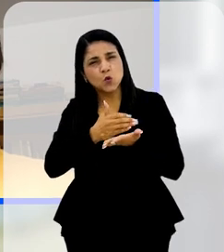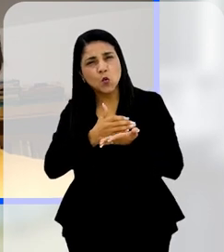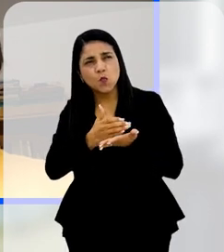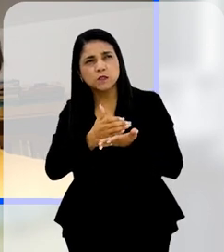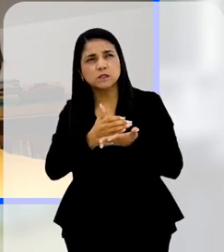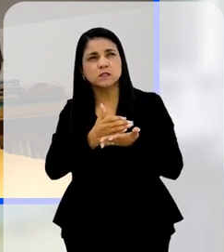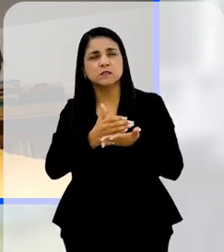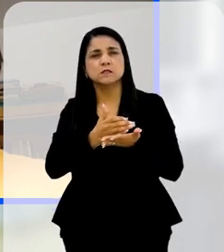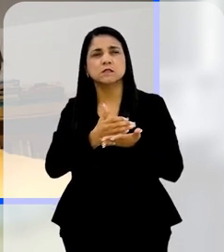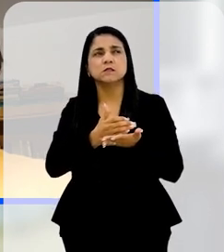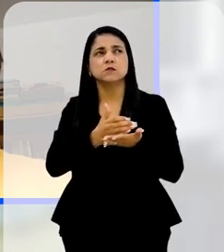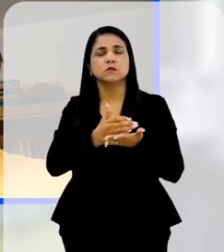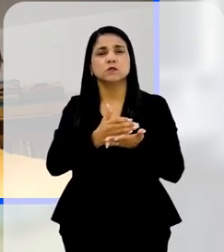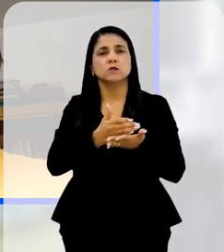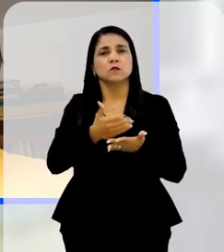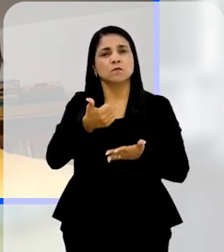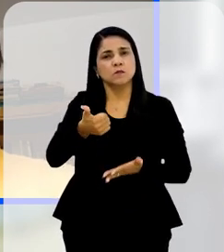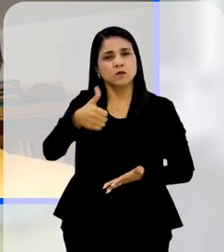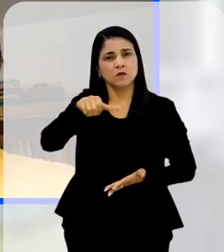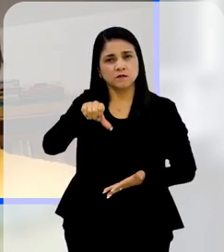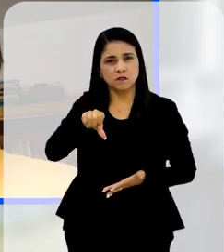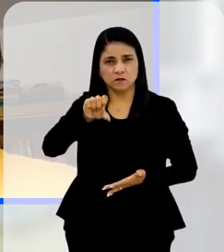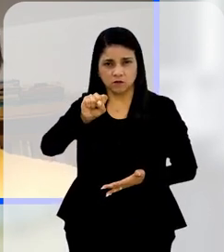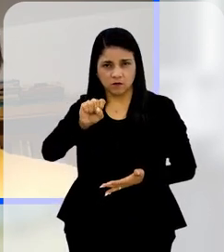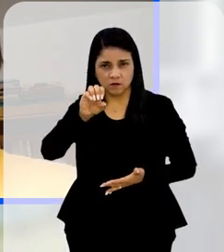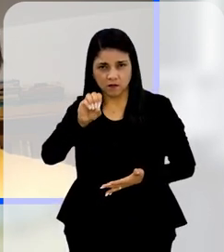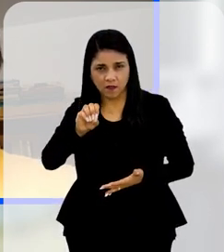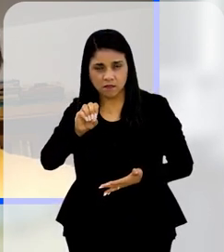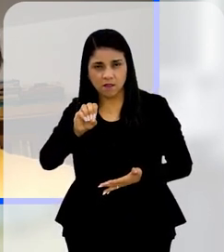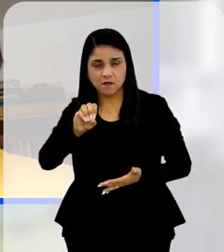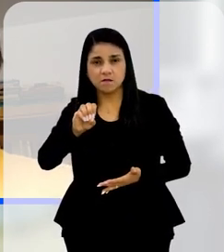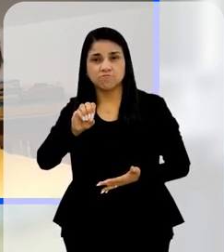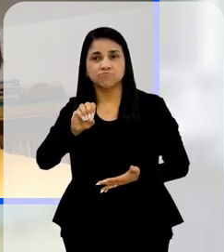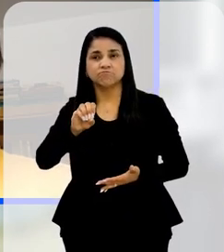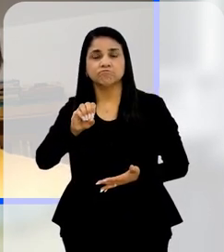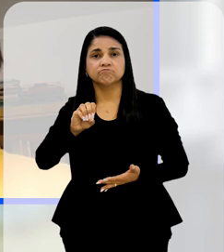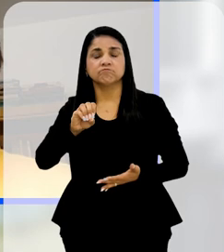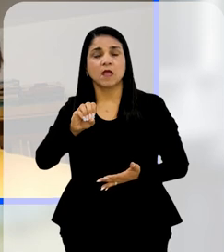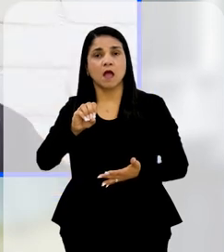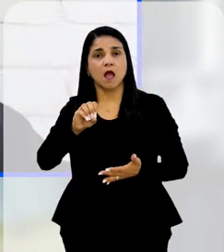80, a militar, basicamente, em três